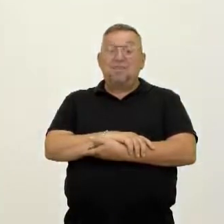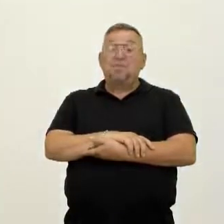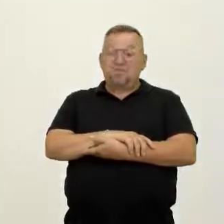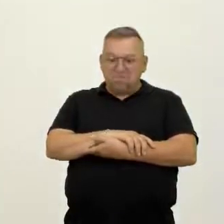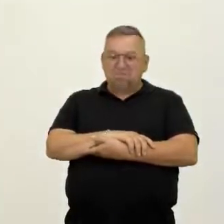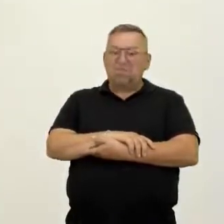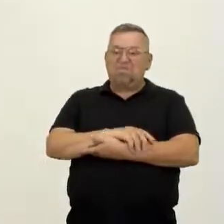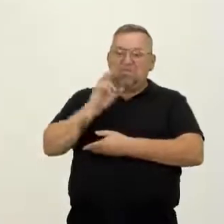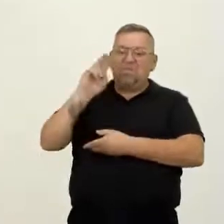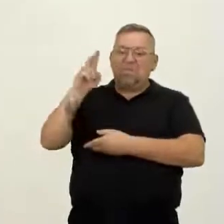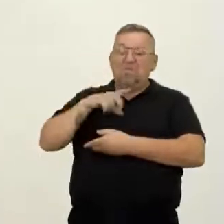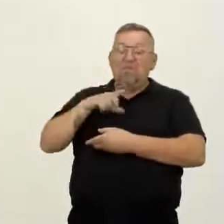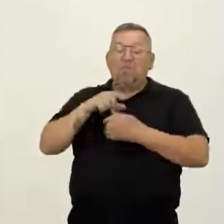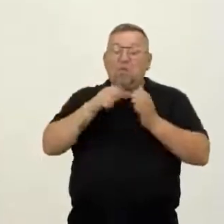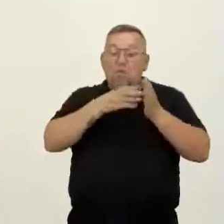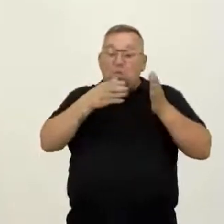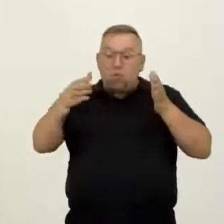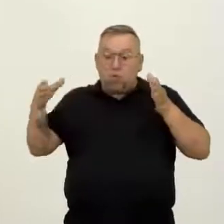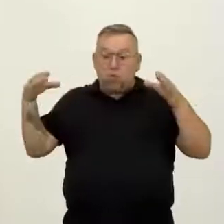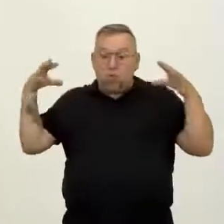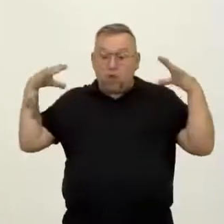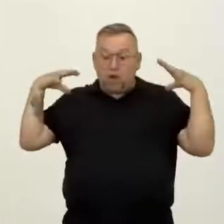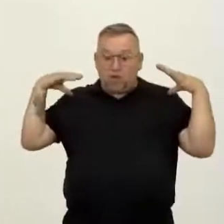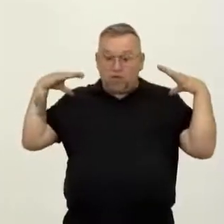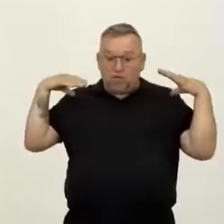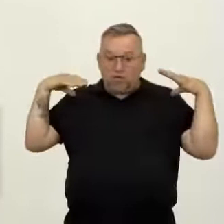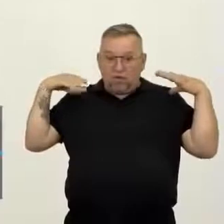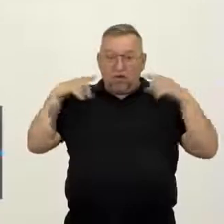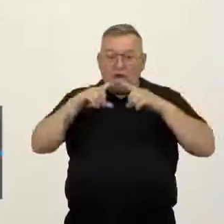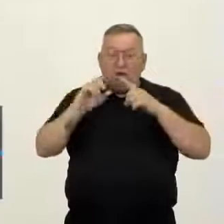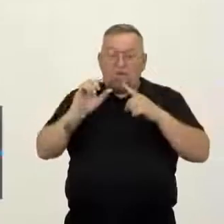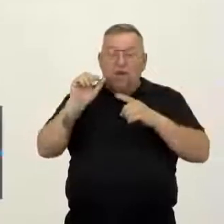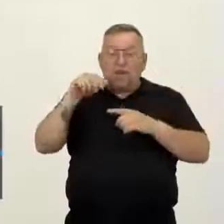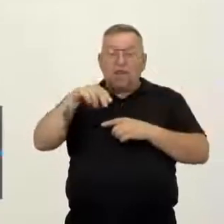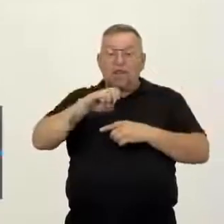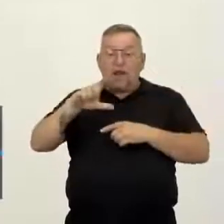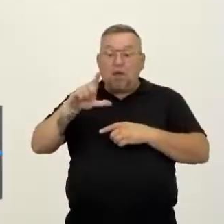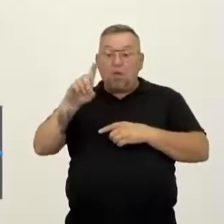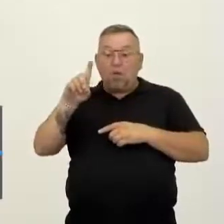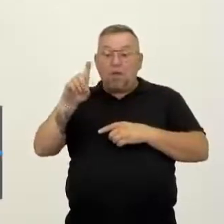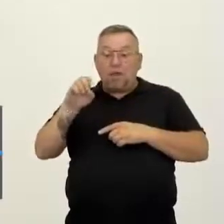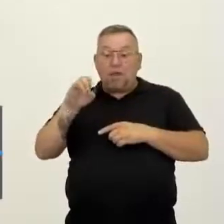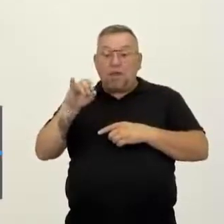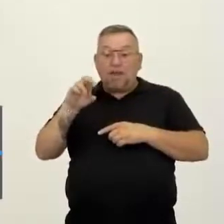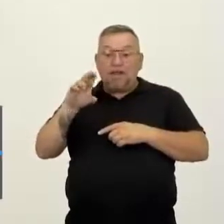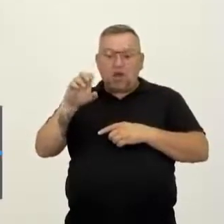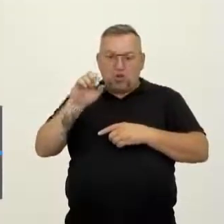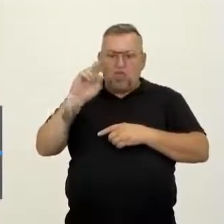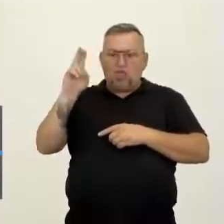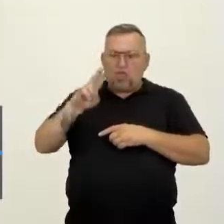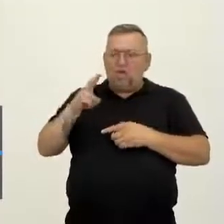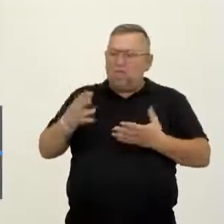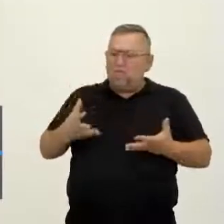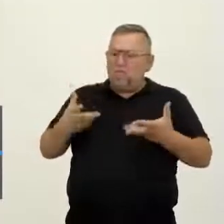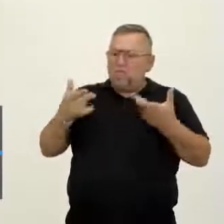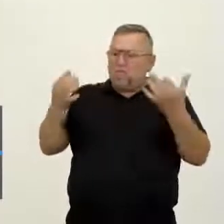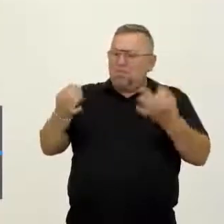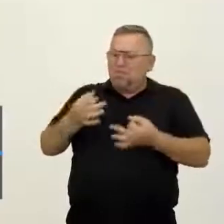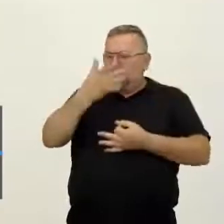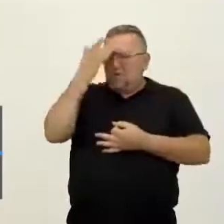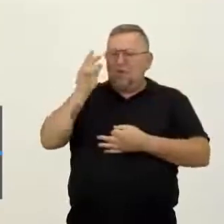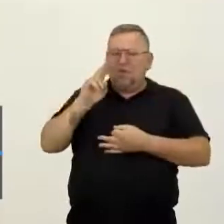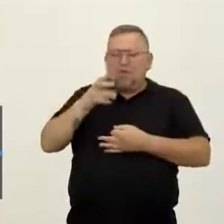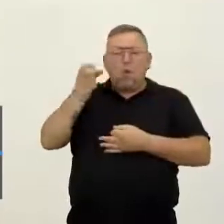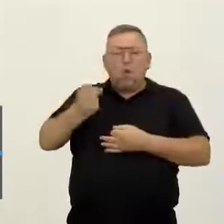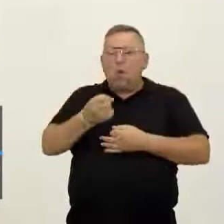Então tá aí, pessoal, um trechinho do Anjos, da Nau de Ícaros. Anota aí, vai no YouTube terminar de assistir. Não é incrível? O pessoal comentou. Você